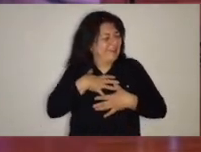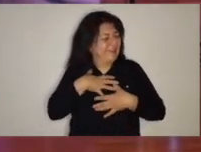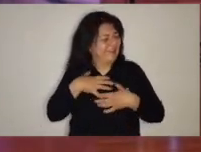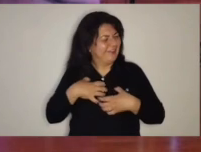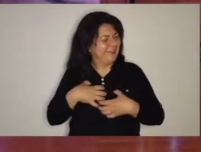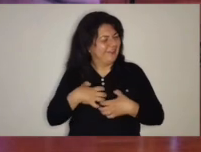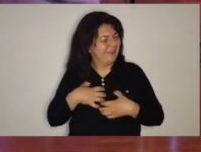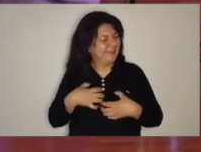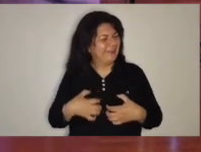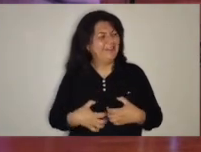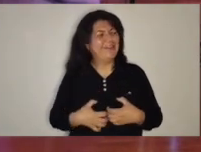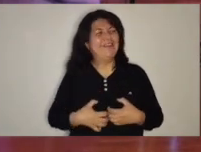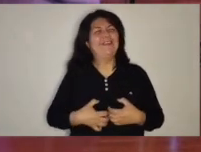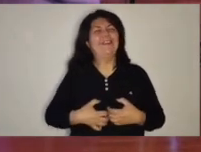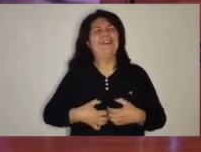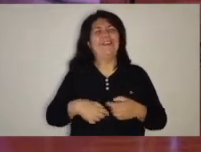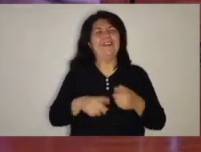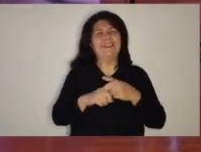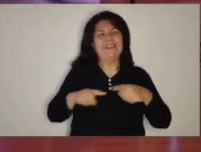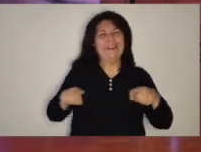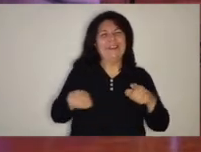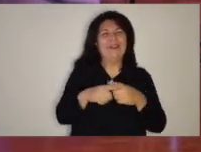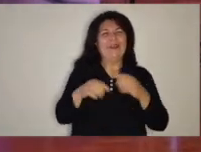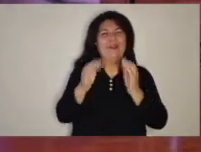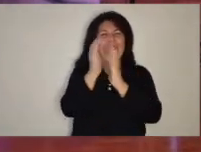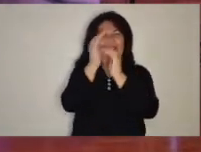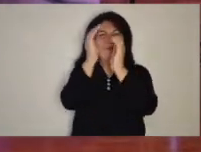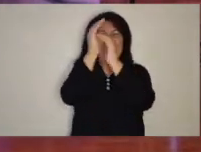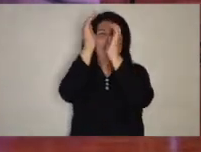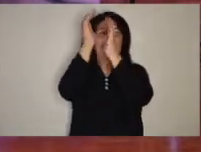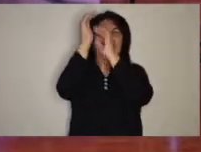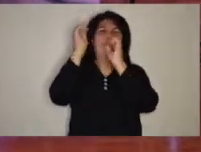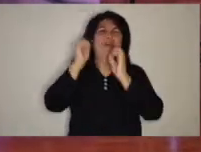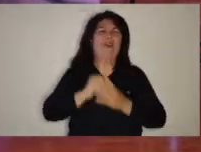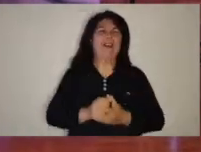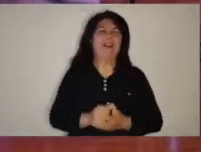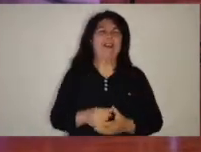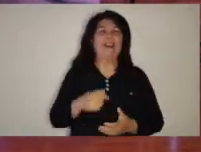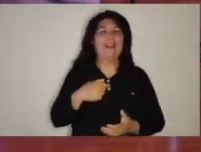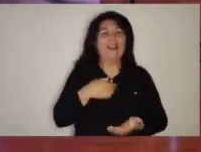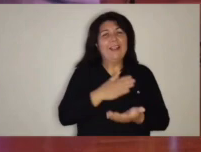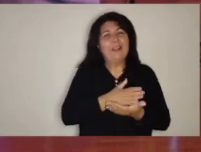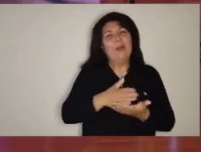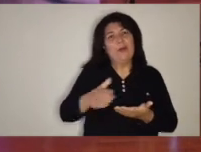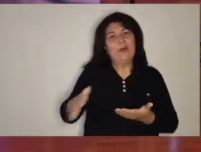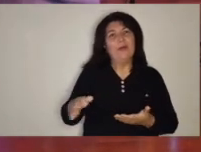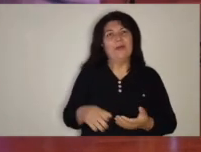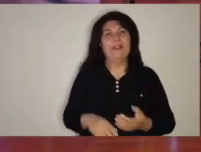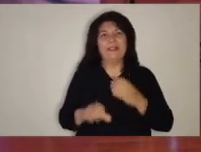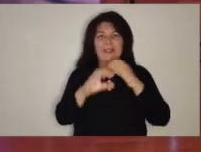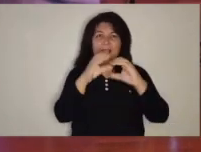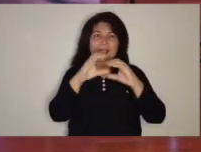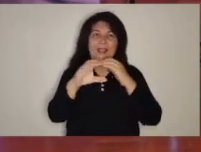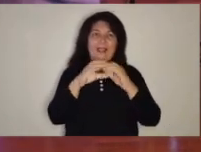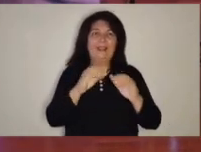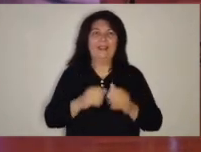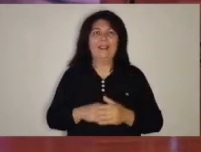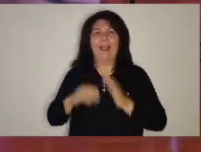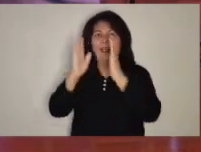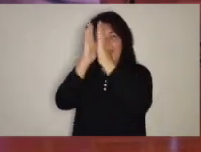E foi quando eu comecei a cantar, a adorar o nome do Senhor Jesus Cristo.